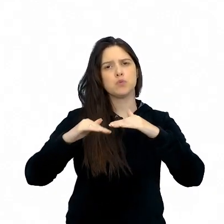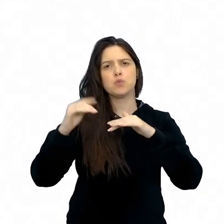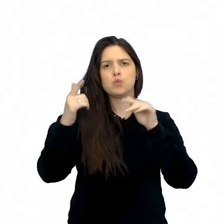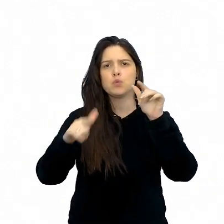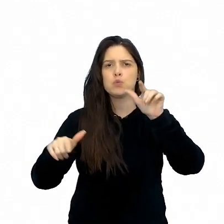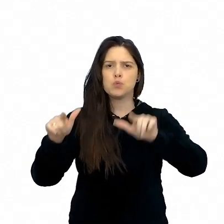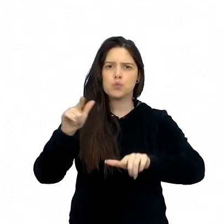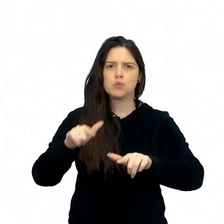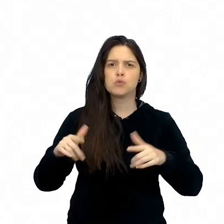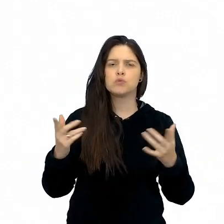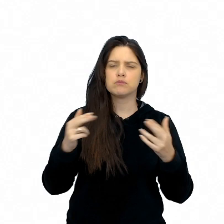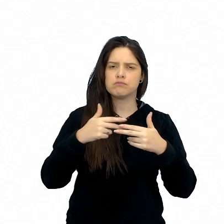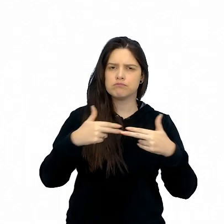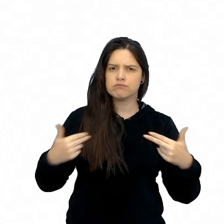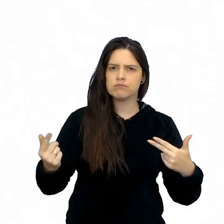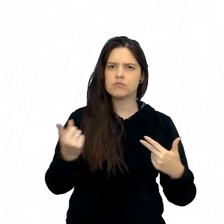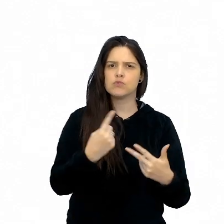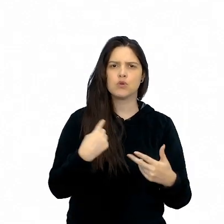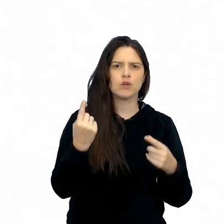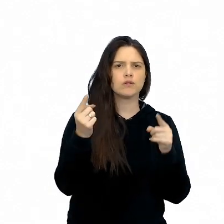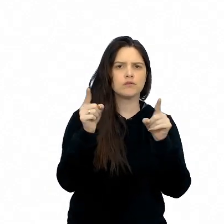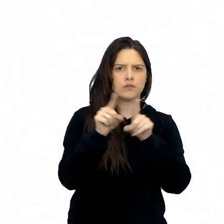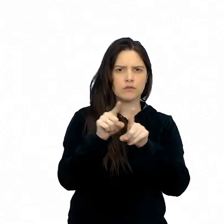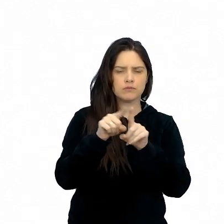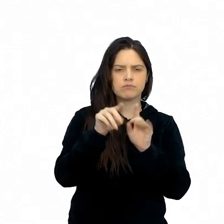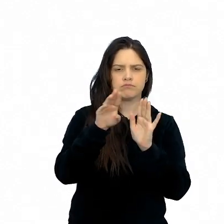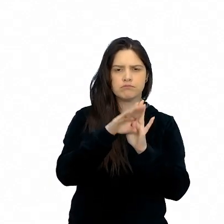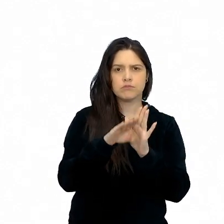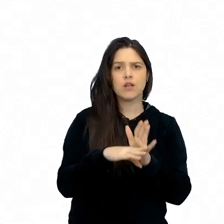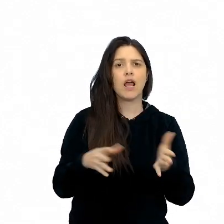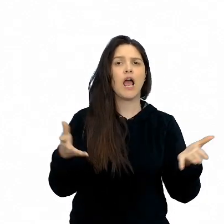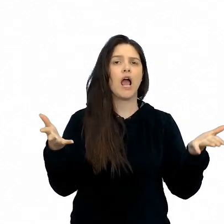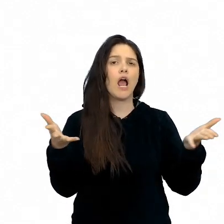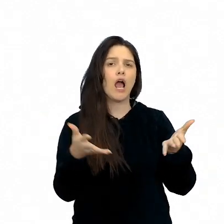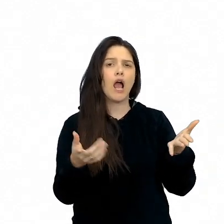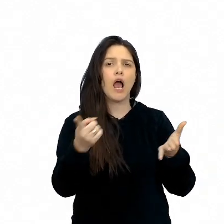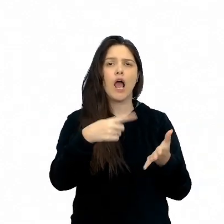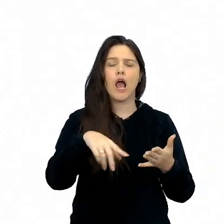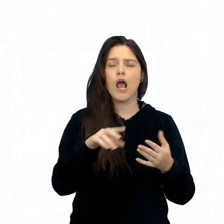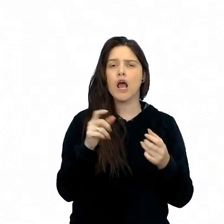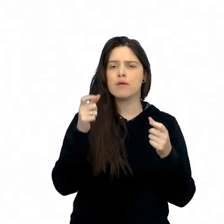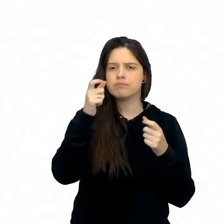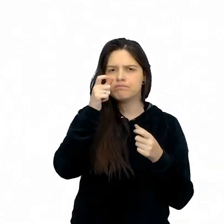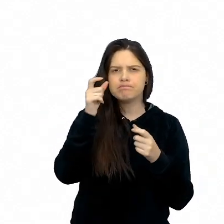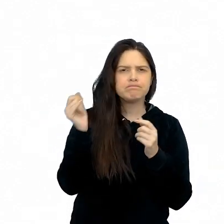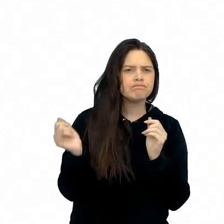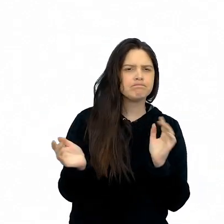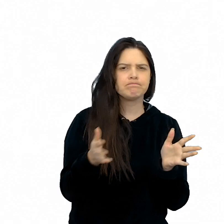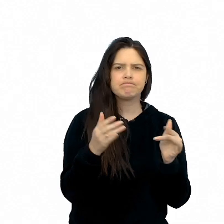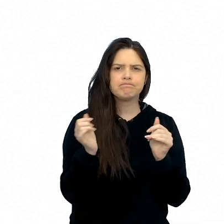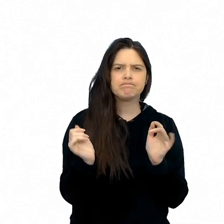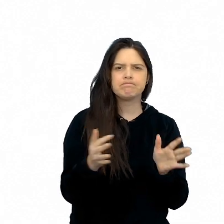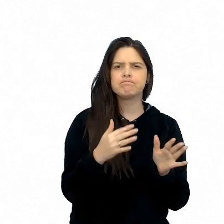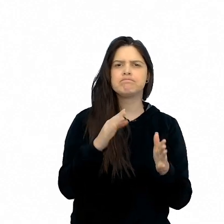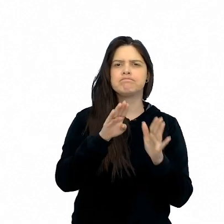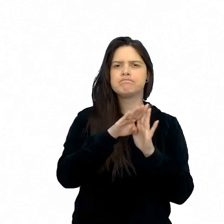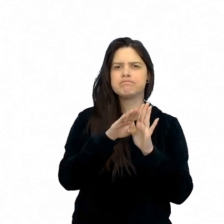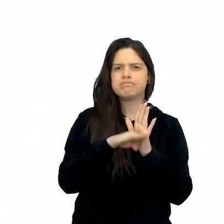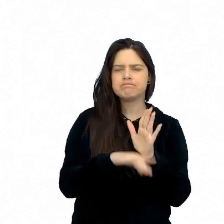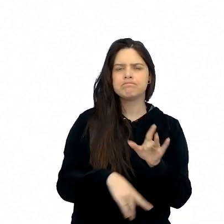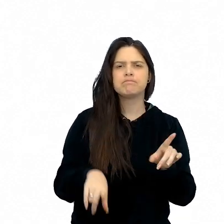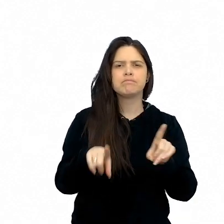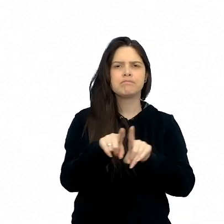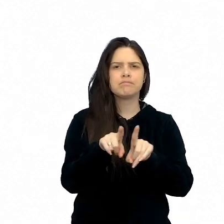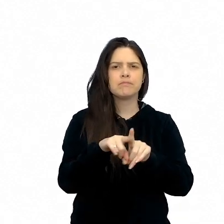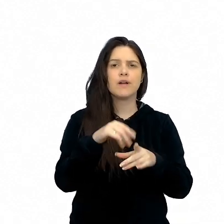outros anos e séries aí para nós do nosso ensino fundamental e médio. Após essa transmissão de 45 minutos, nós vamos fazer um desdobramento também. Nós